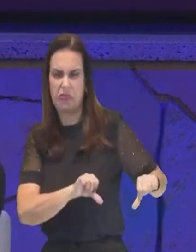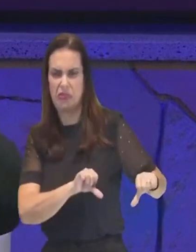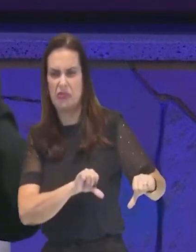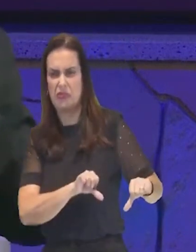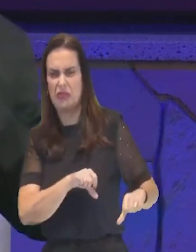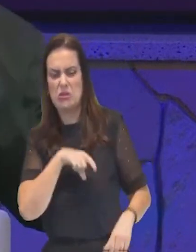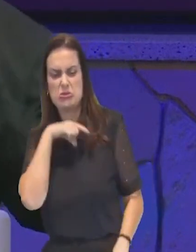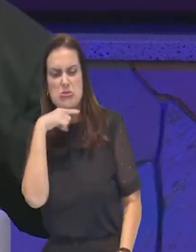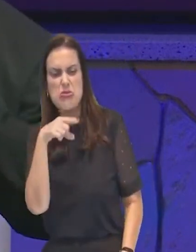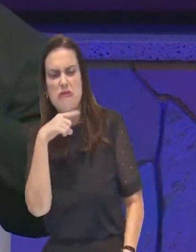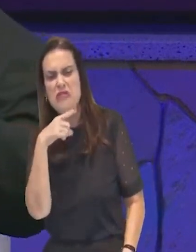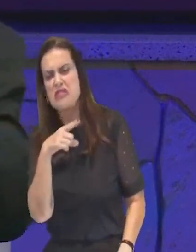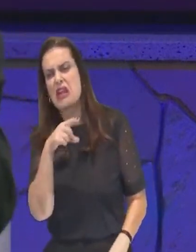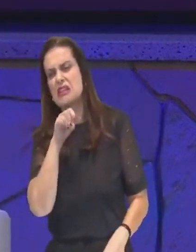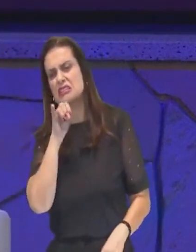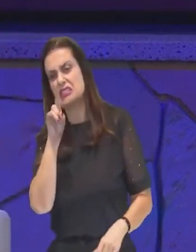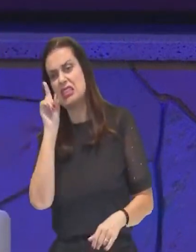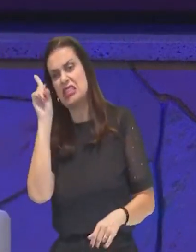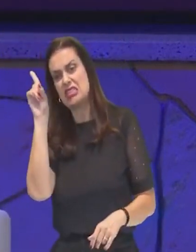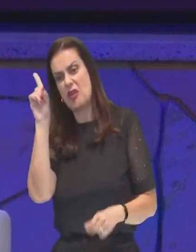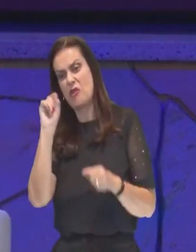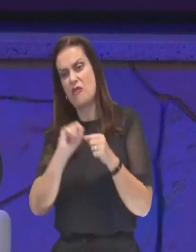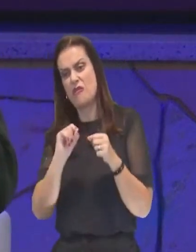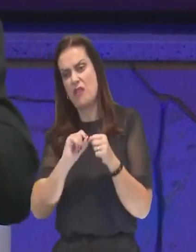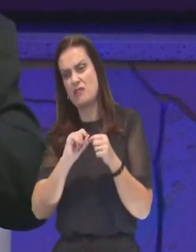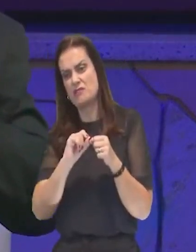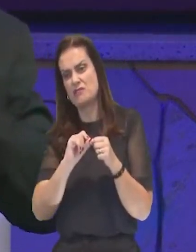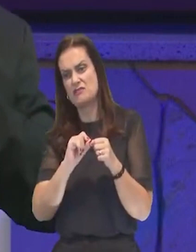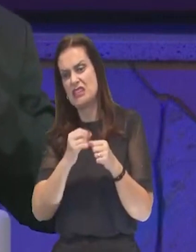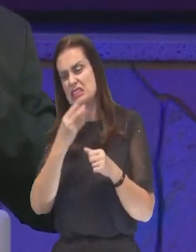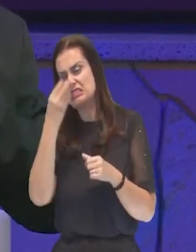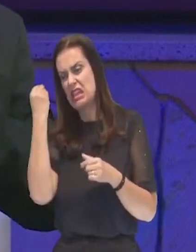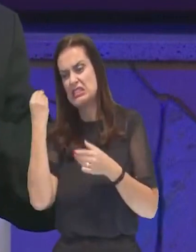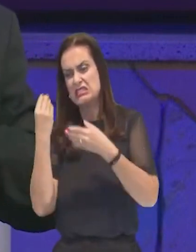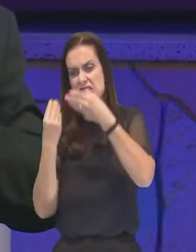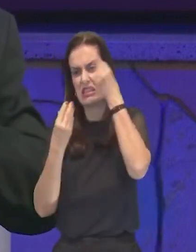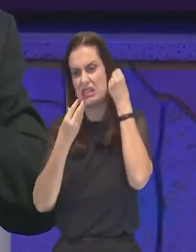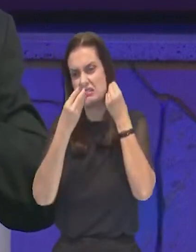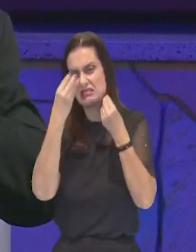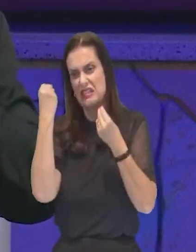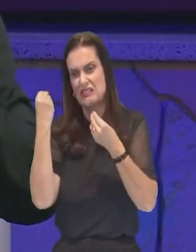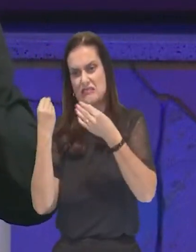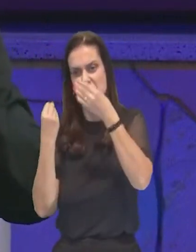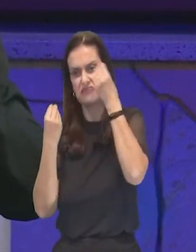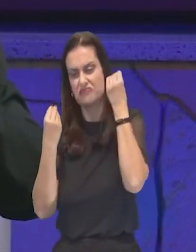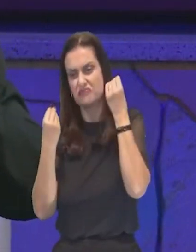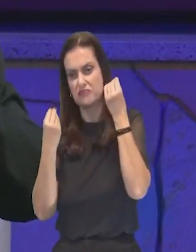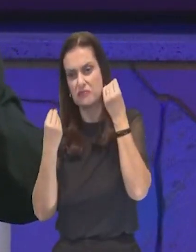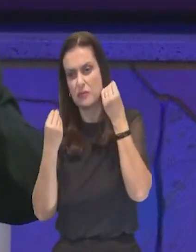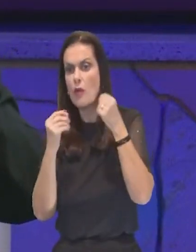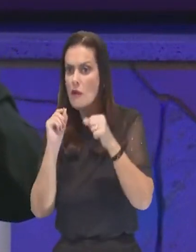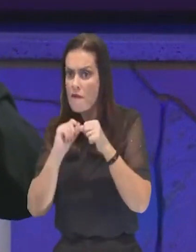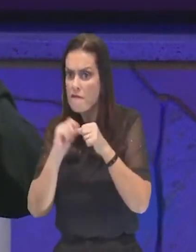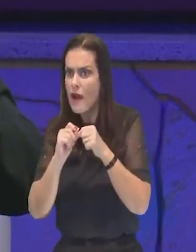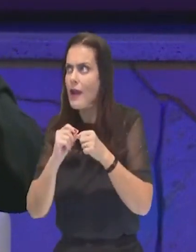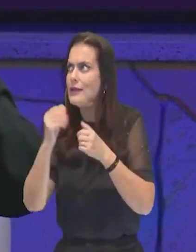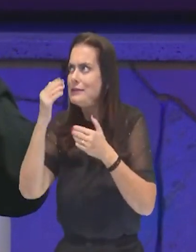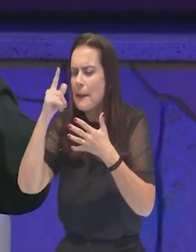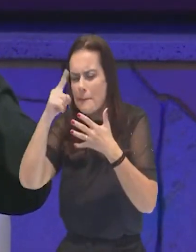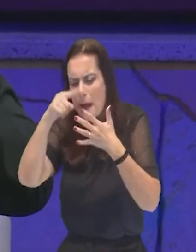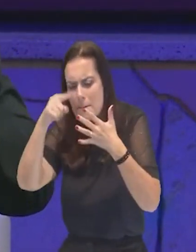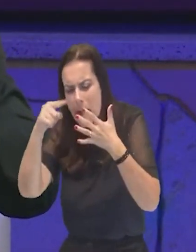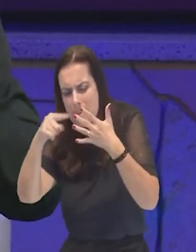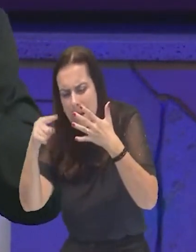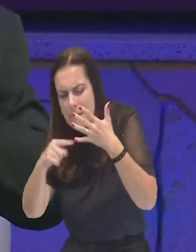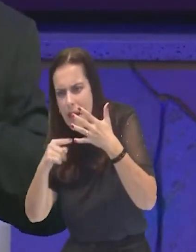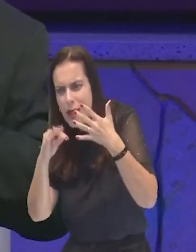questionar as coisas que Deus não fez, e você não se lembra de tudo que Deus já fez. Então, faça isso, faça um